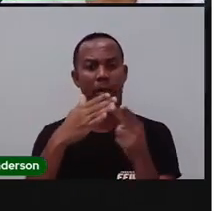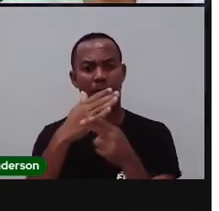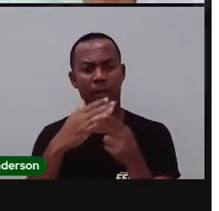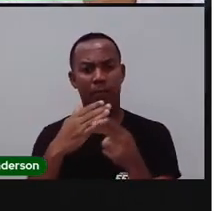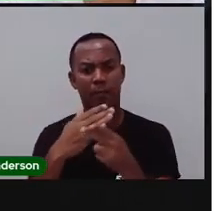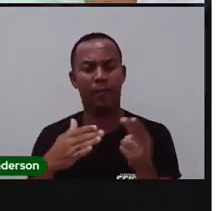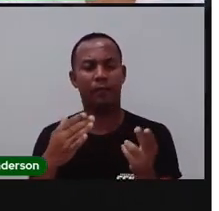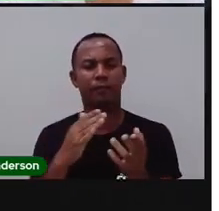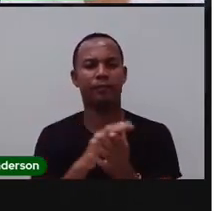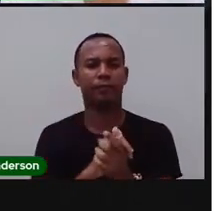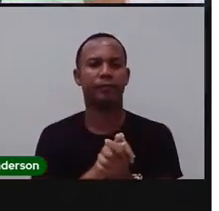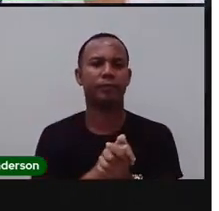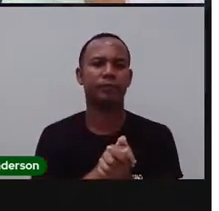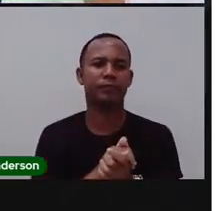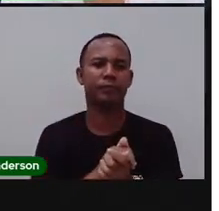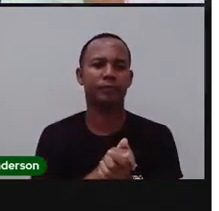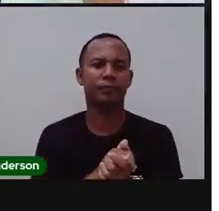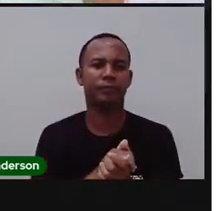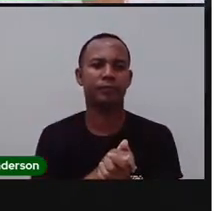Desculpa.